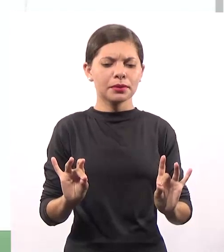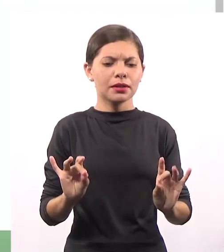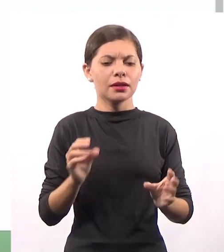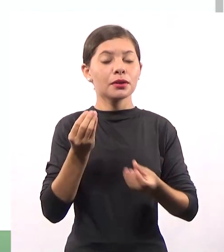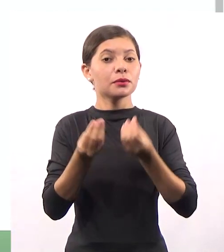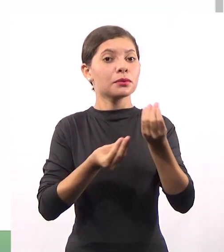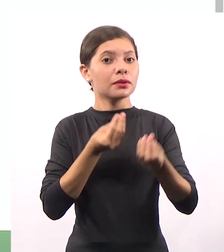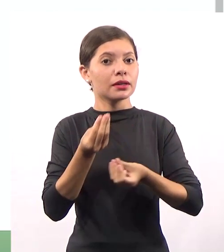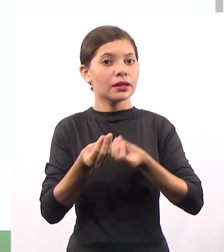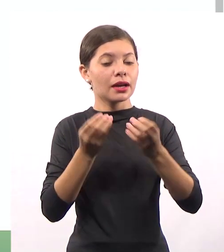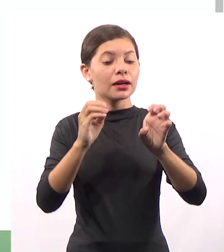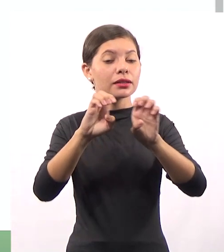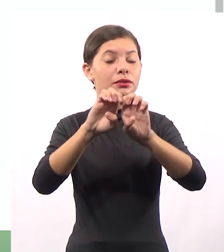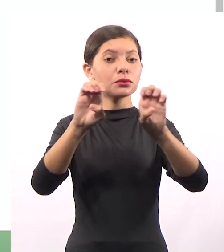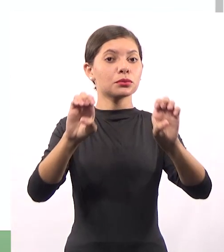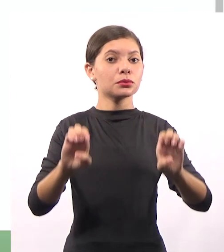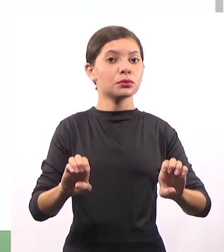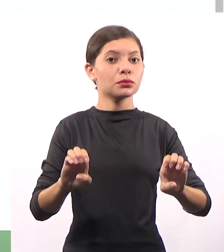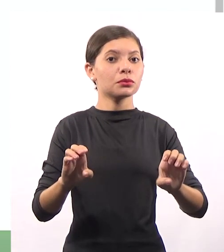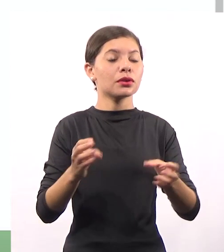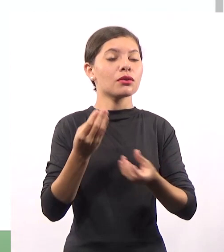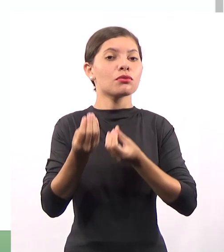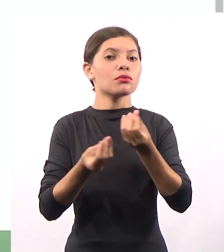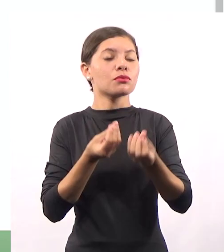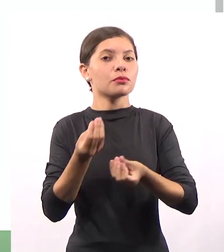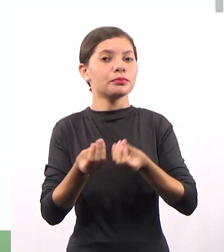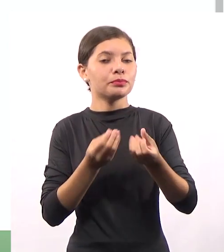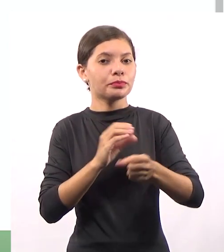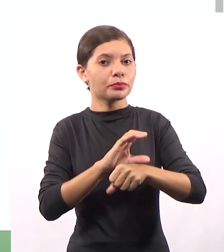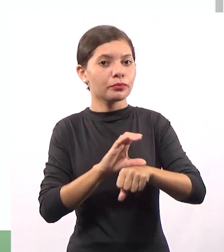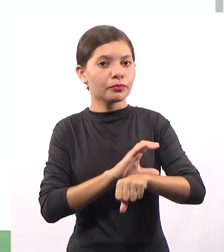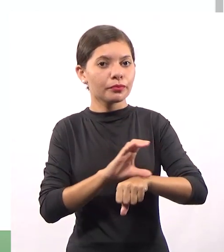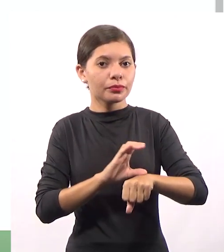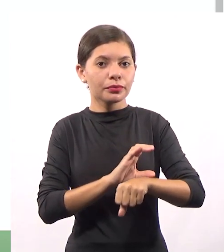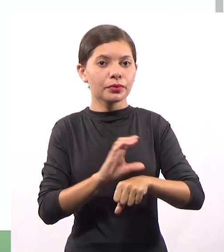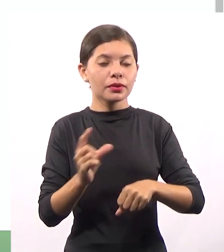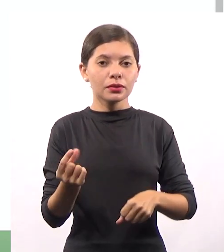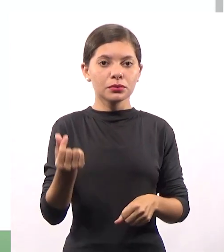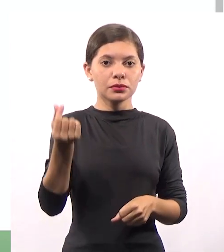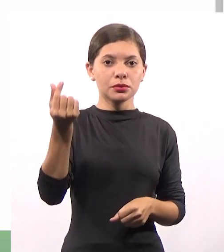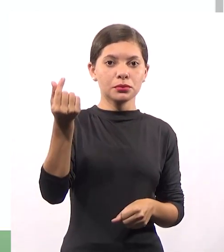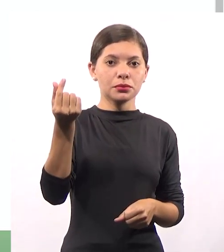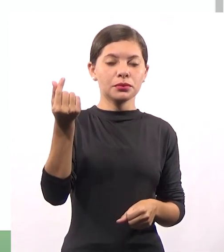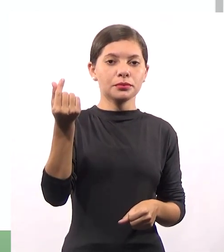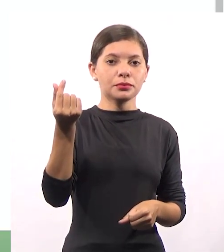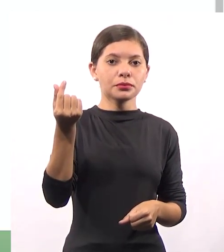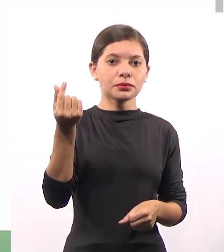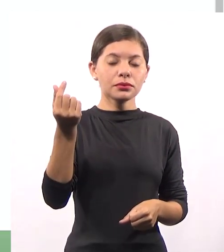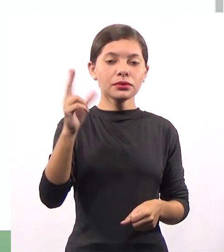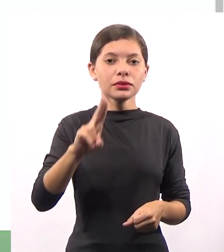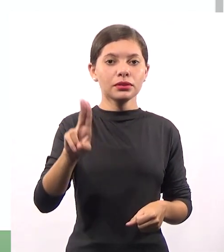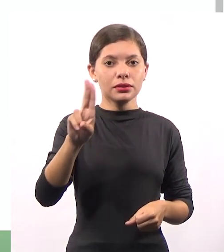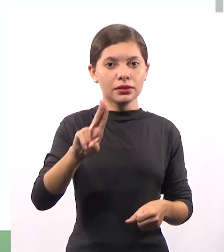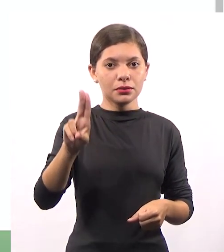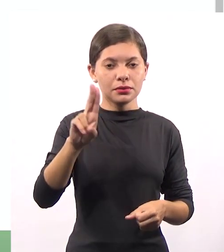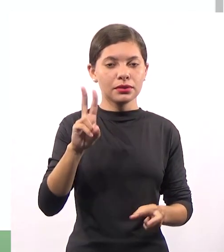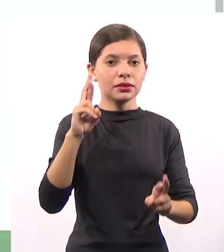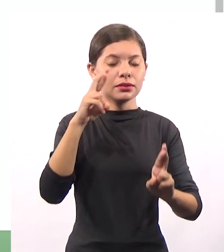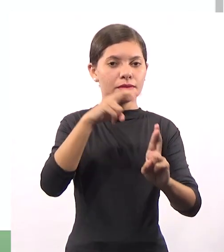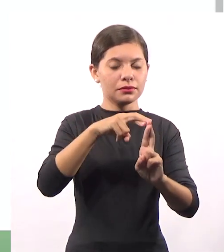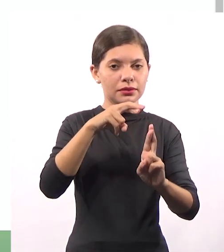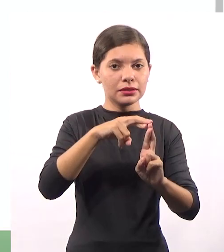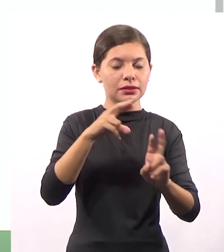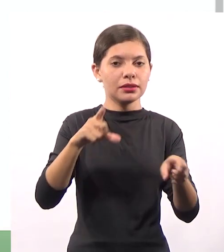detalhada sobre a estrutura de constituição dos recursos financeiros. Com base, né, a gente está usando